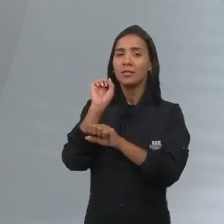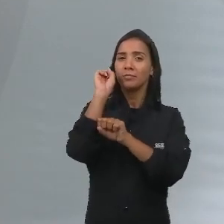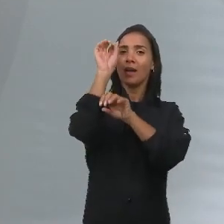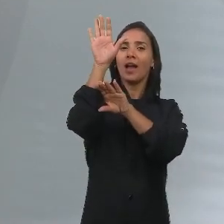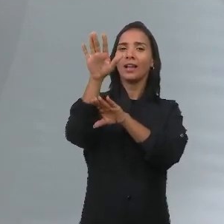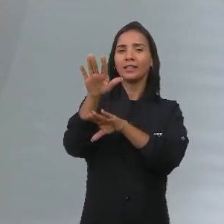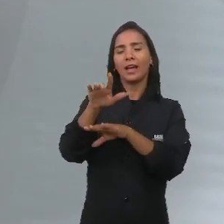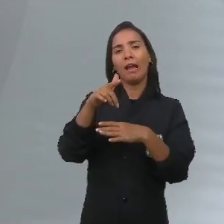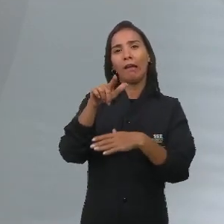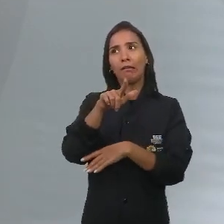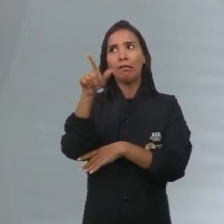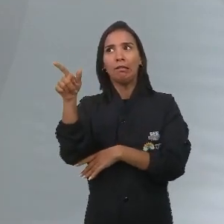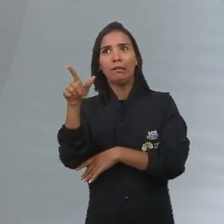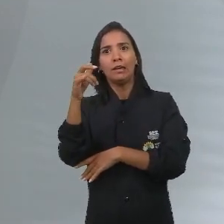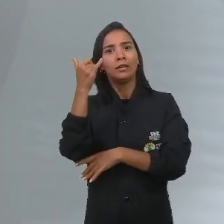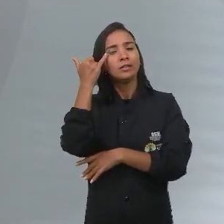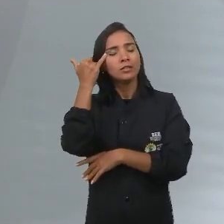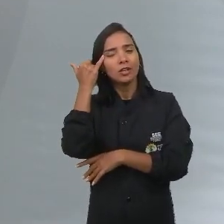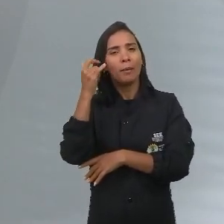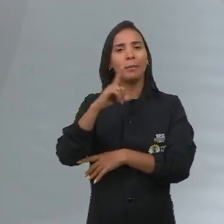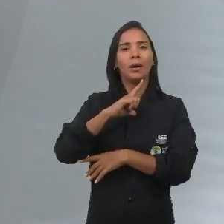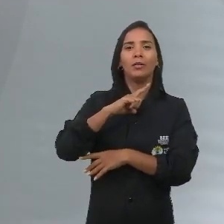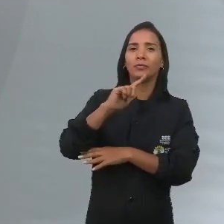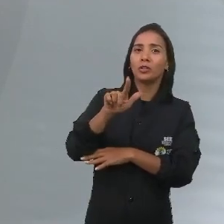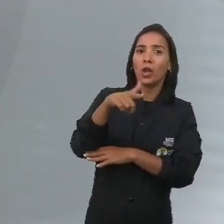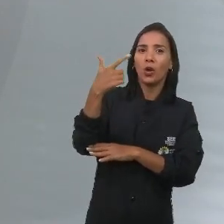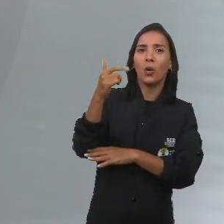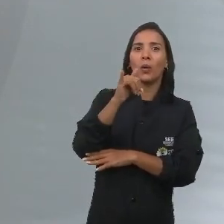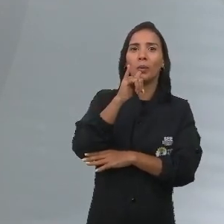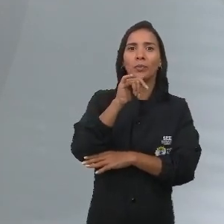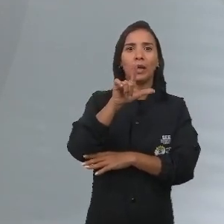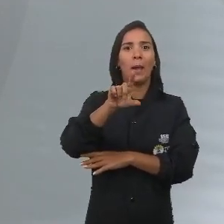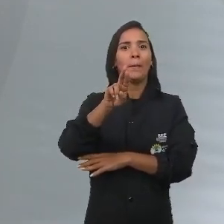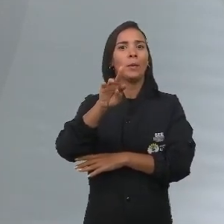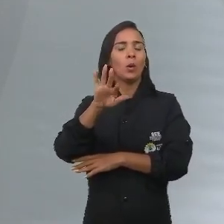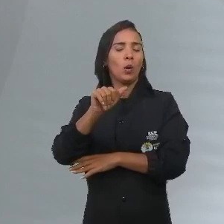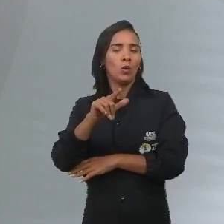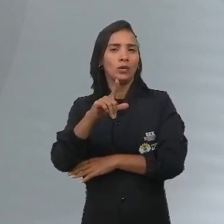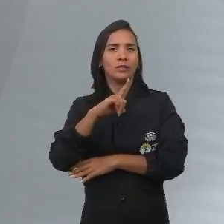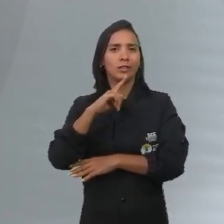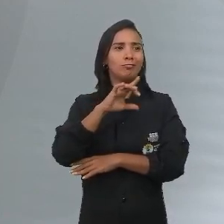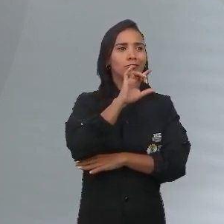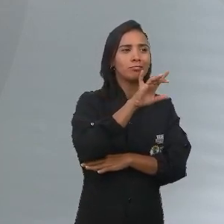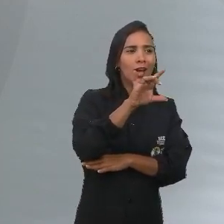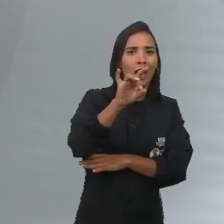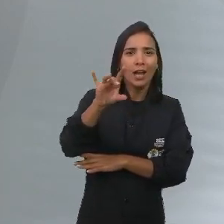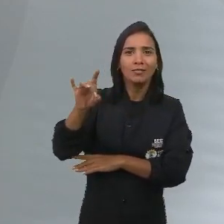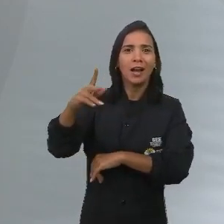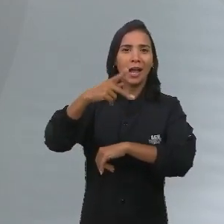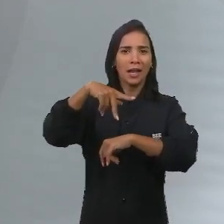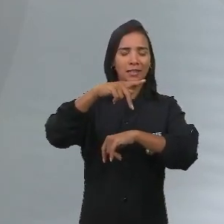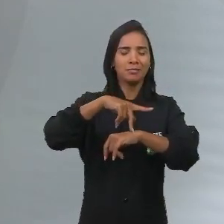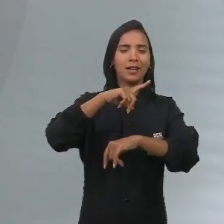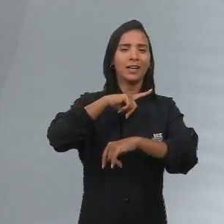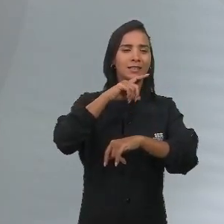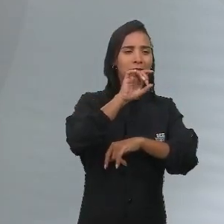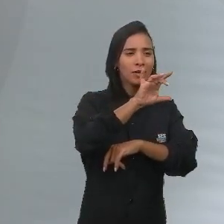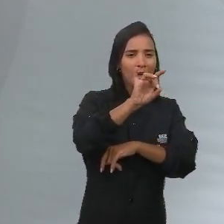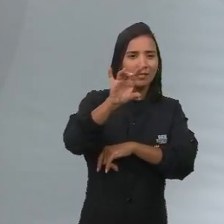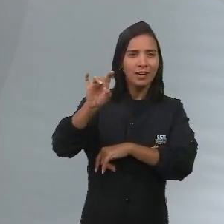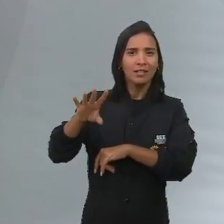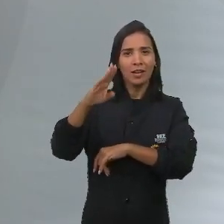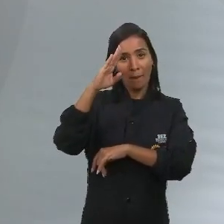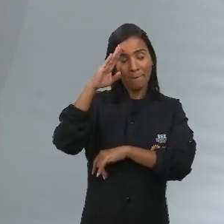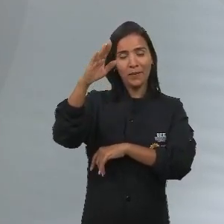prática um pouco mais voltada para as lutas, artes marciais, cada um com o seu carro-chefe, mas isso não impede que essa